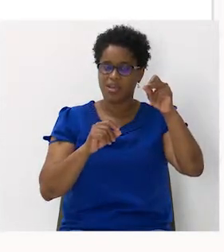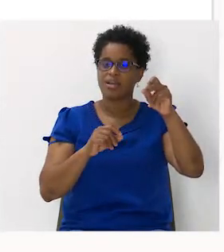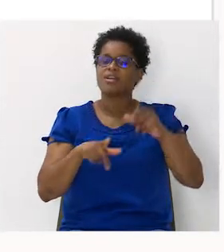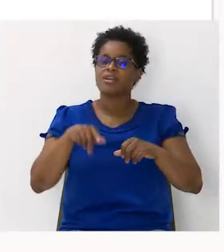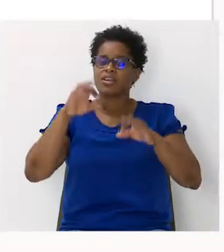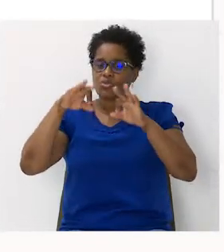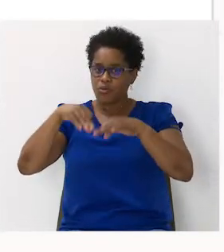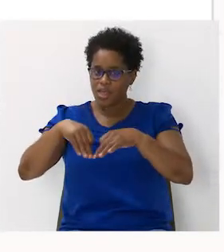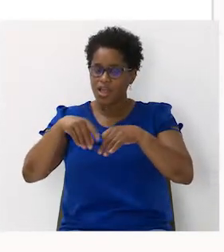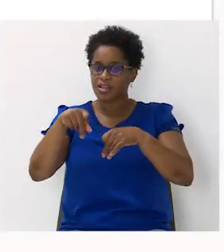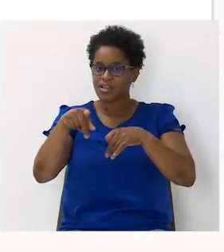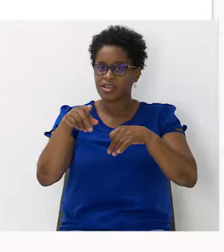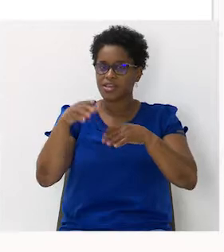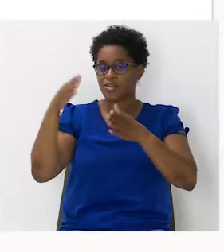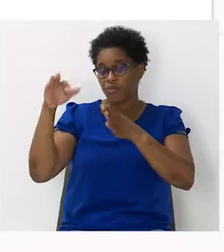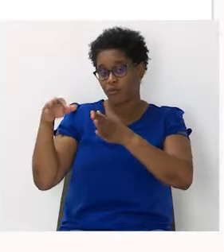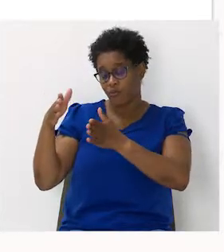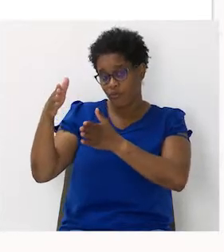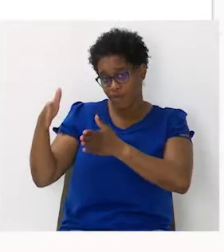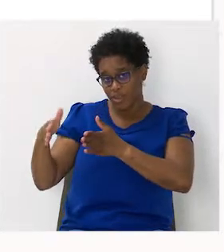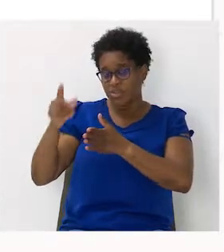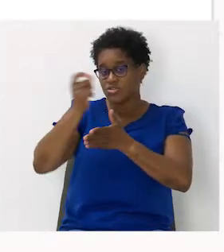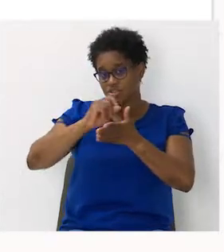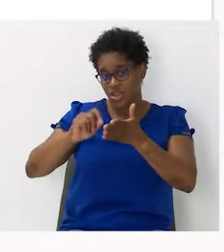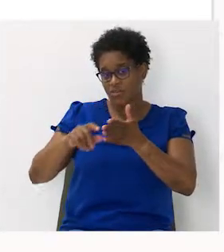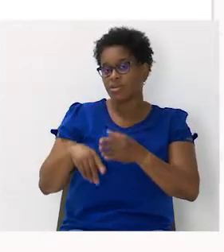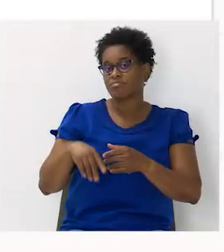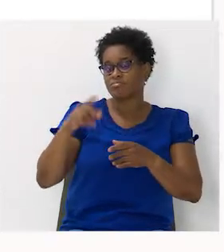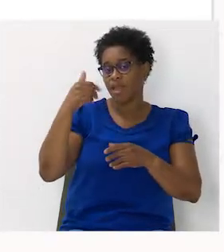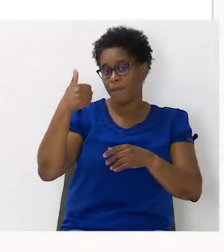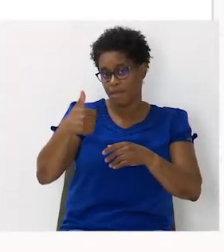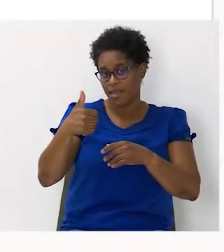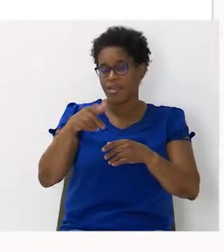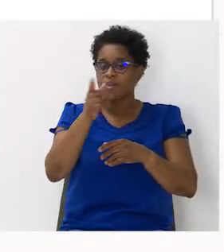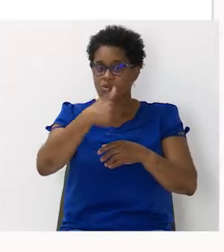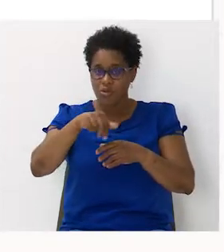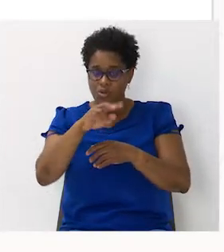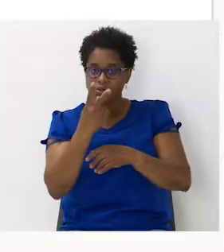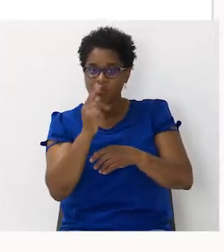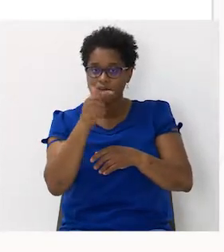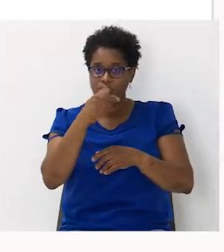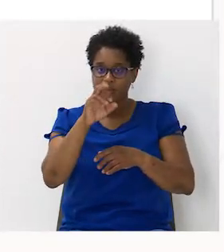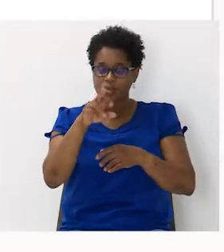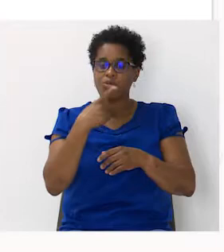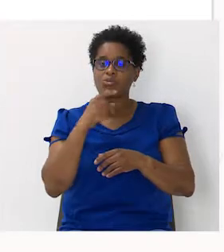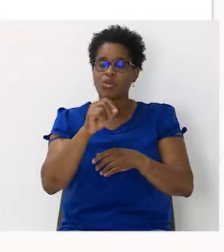No final, que é extremidade, nós escrevemos letra B. Então o nosso vetor se